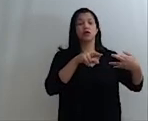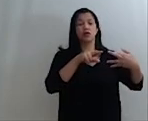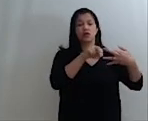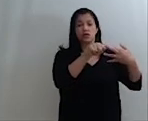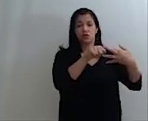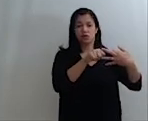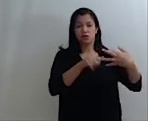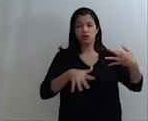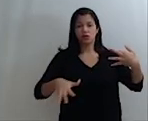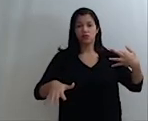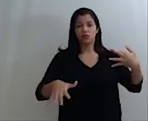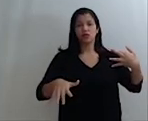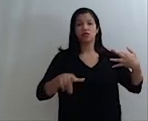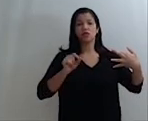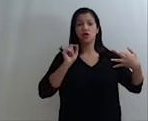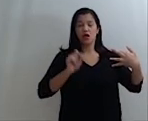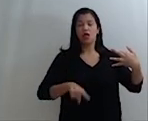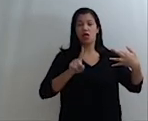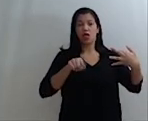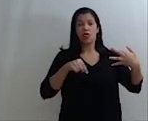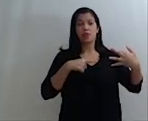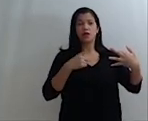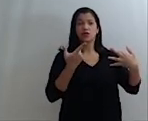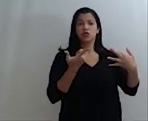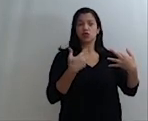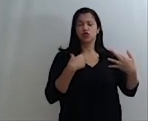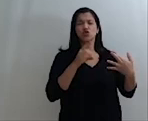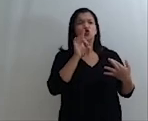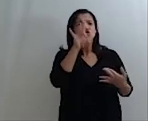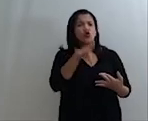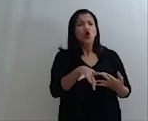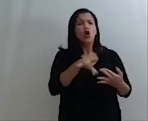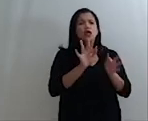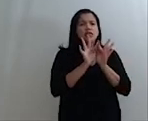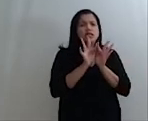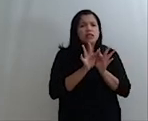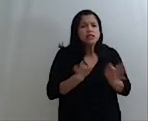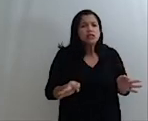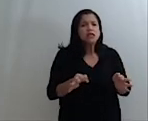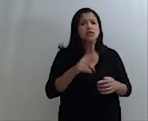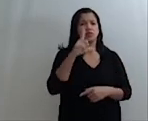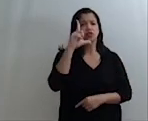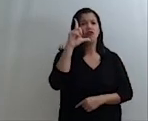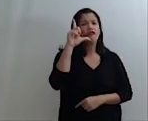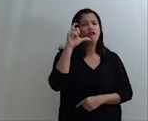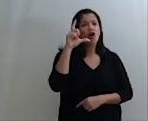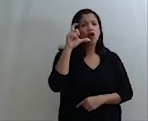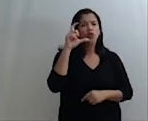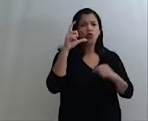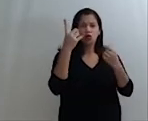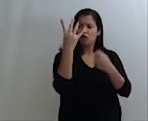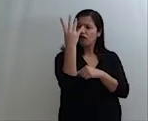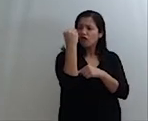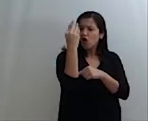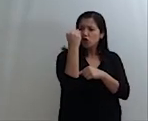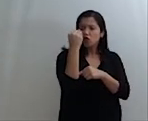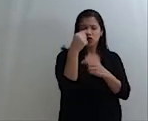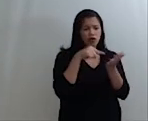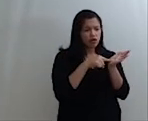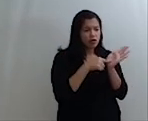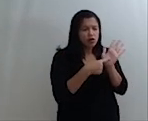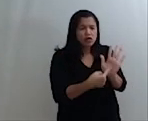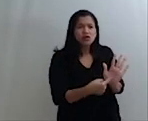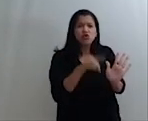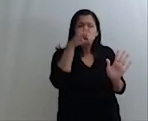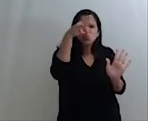Mero reconhecimento por fotografia não justifica eh a condenação eh do